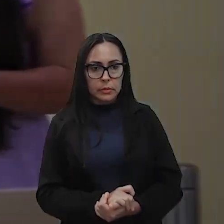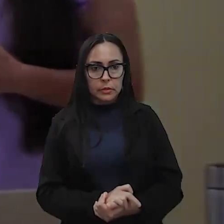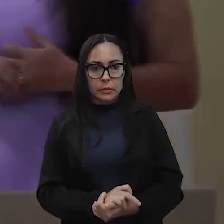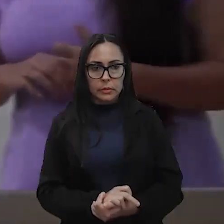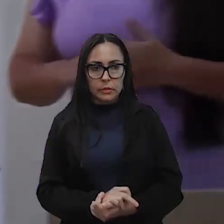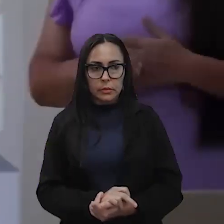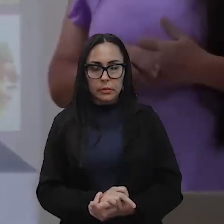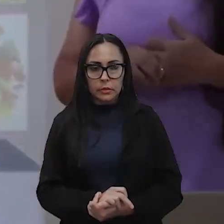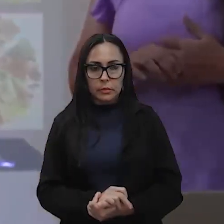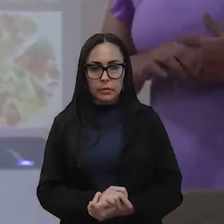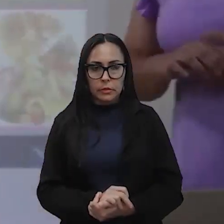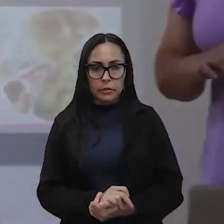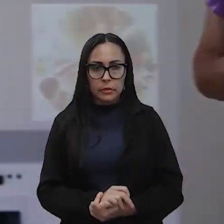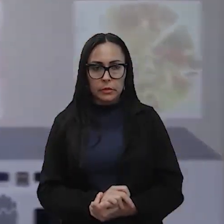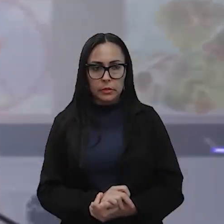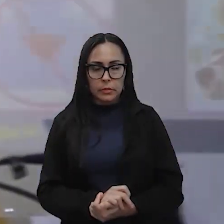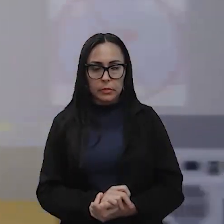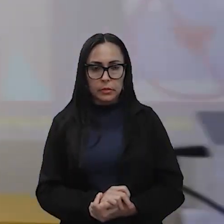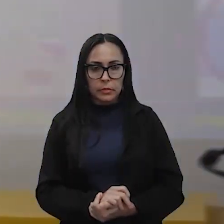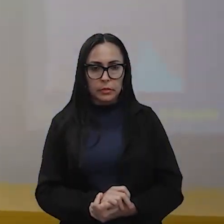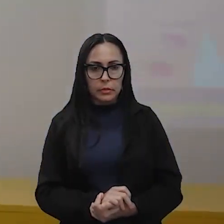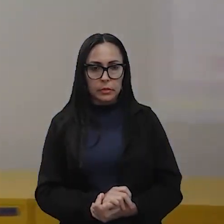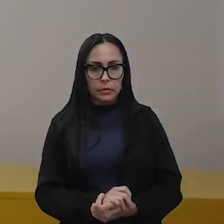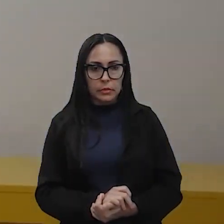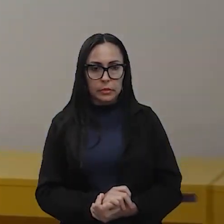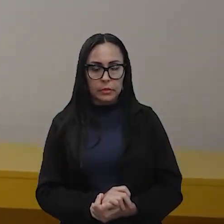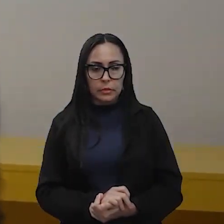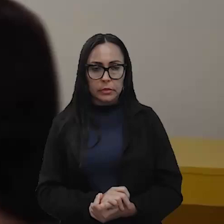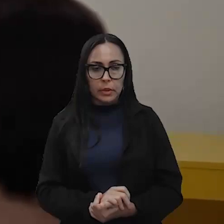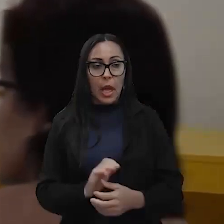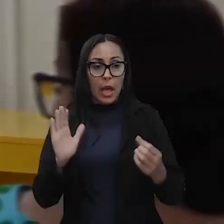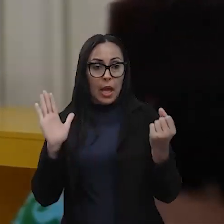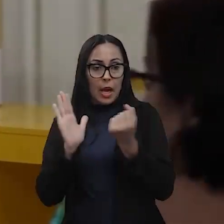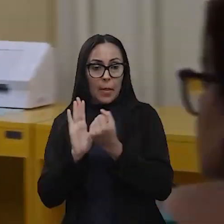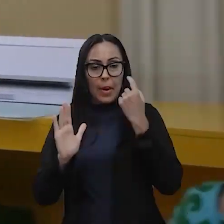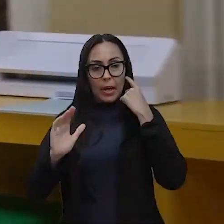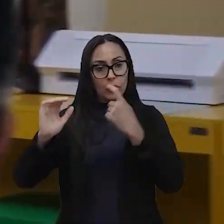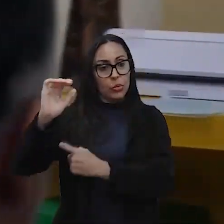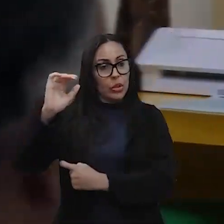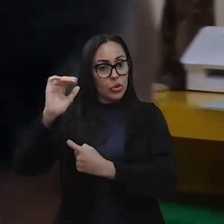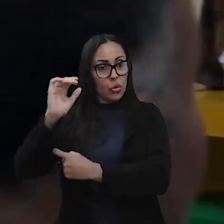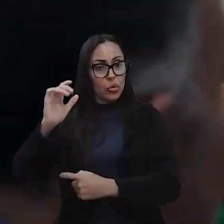movimento. Axe, né? Aí o homem, ele tem... Aperfeiçoando, aperfeição.